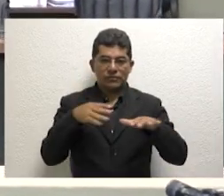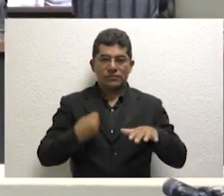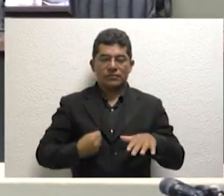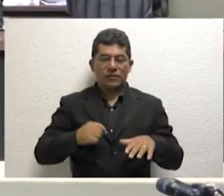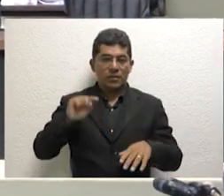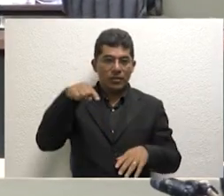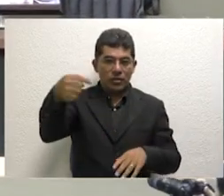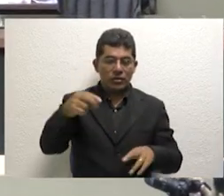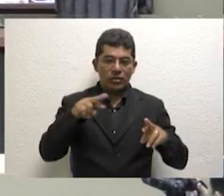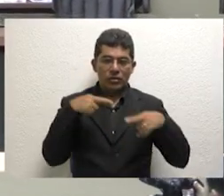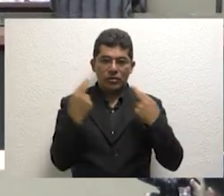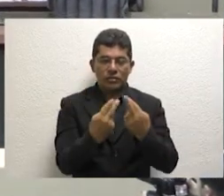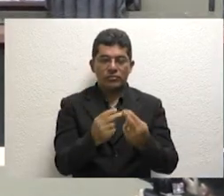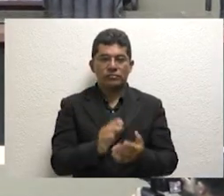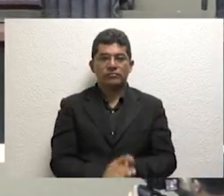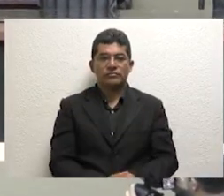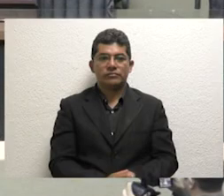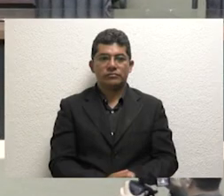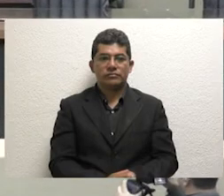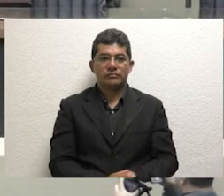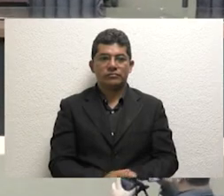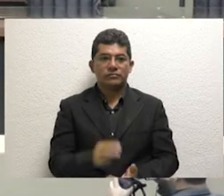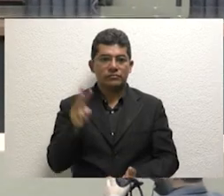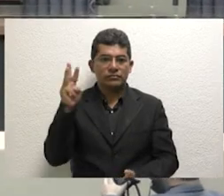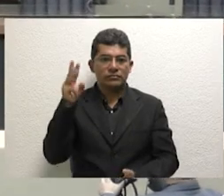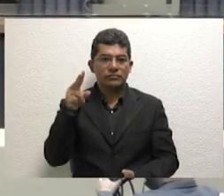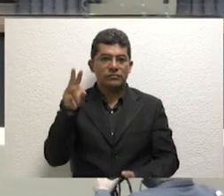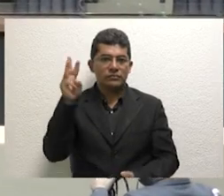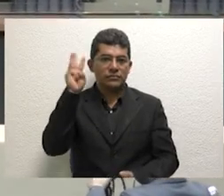a próxima reunião ordinária terça-feira